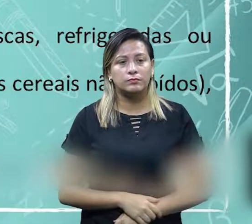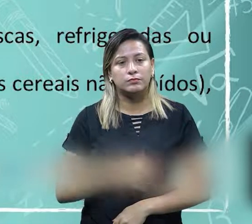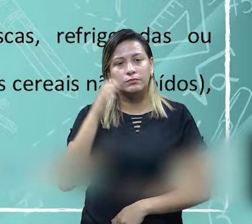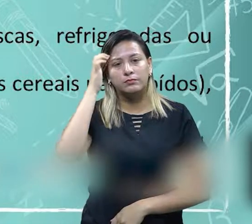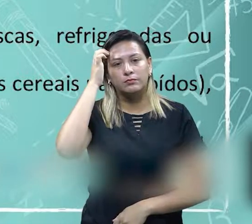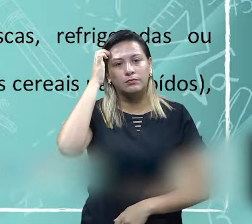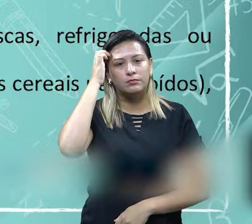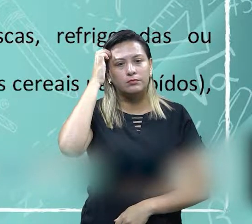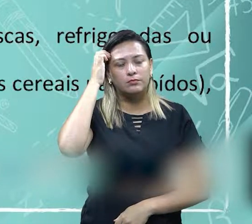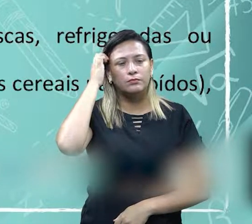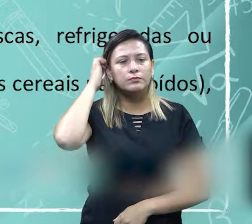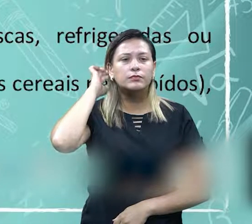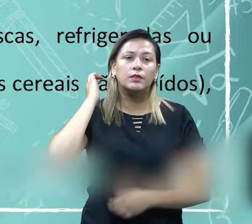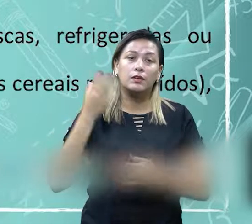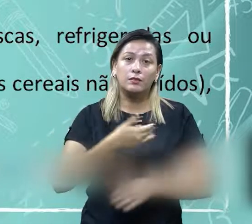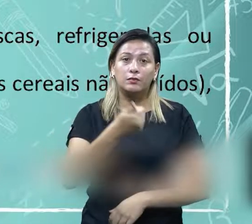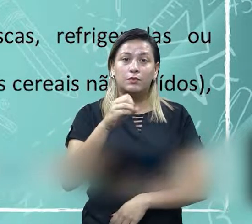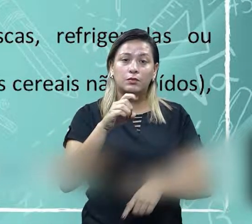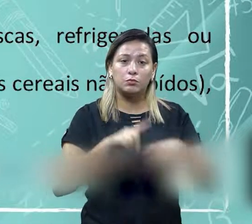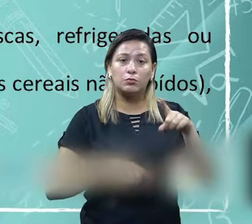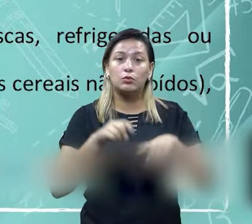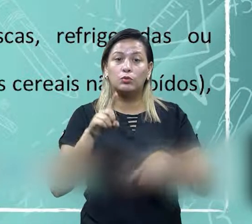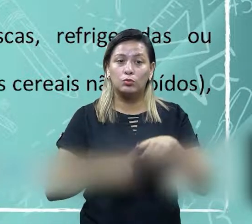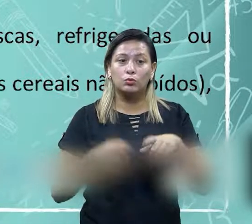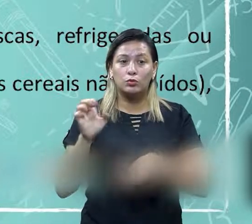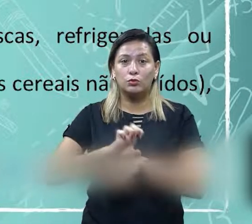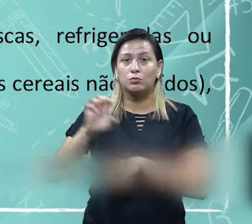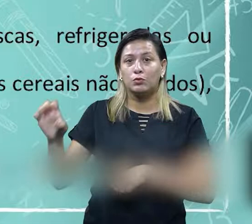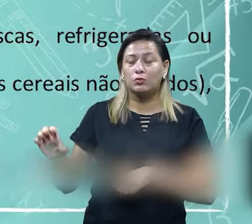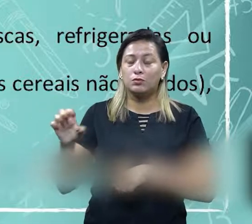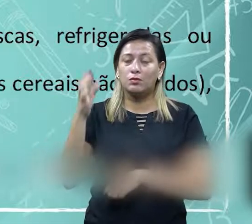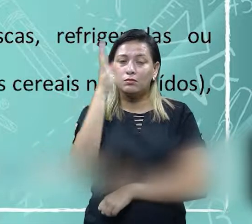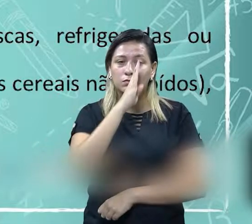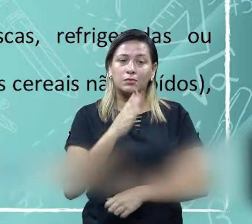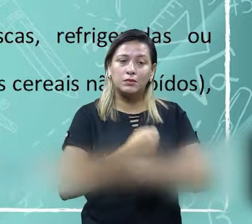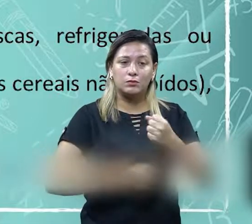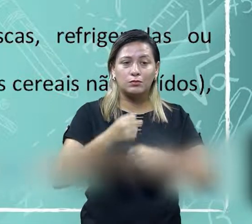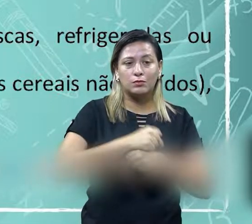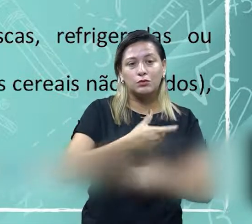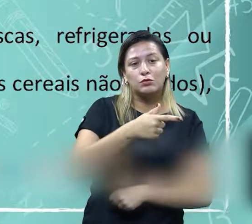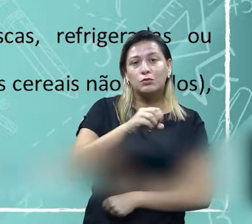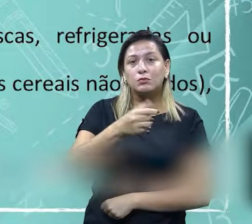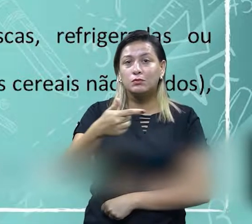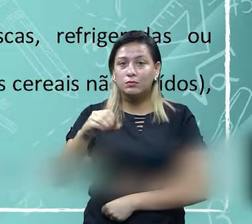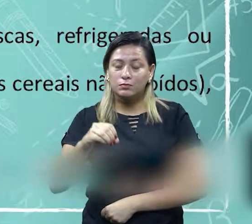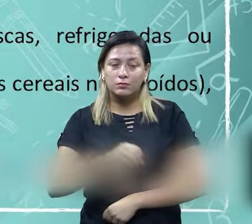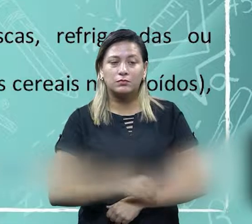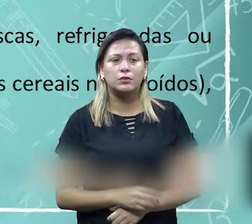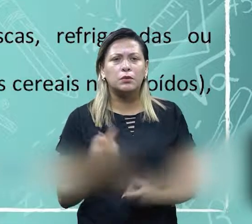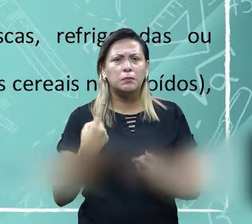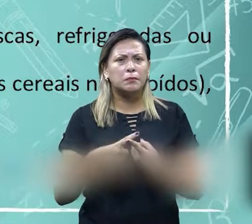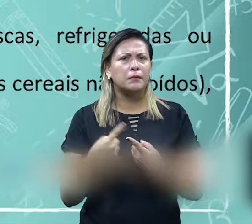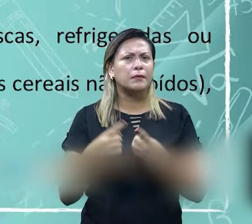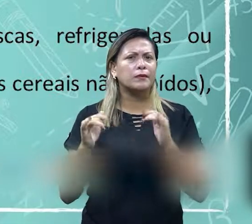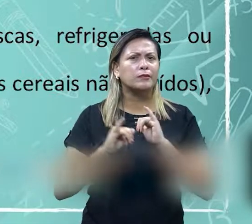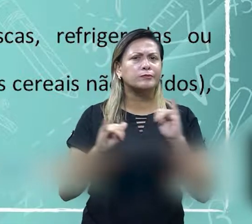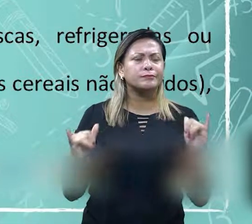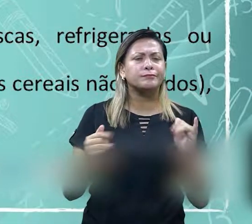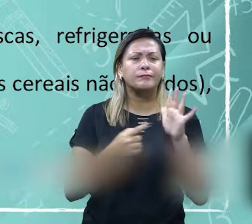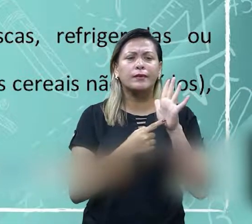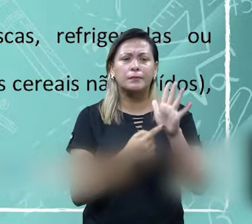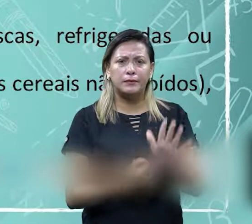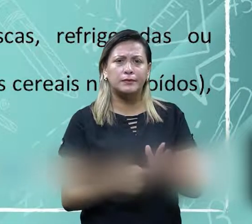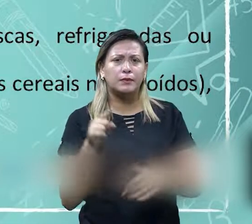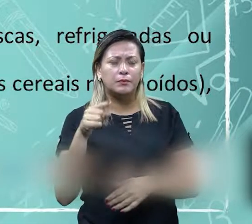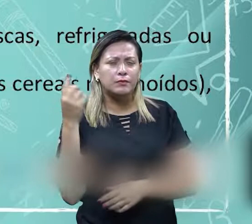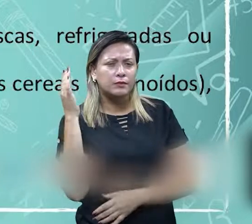10 produtos mais exportados pelo Brasil em 2020. Por que eu coloquei isso? Para você ter noção de alguns aspectos muito importantes.